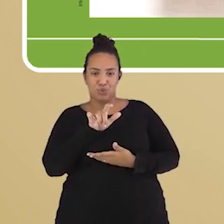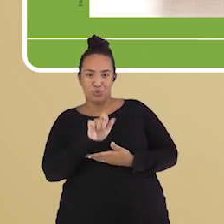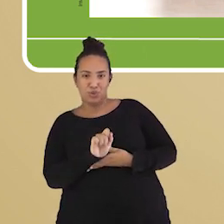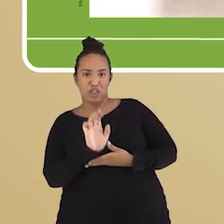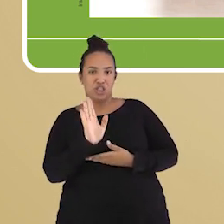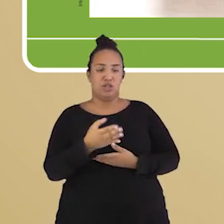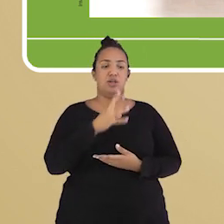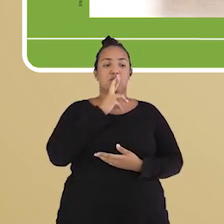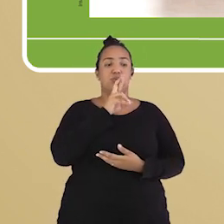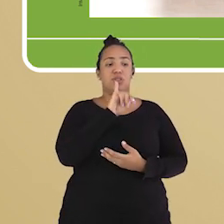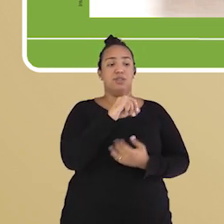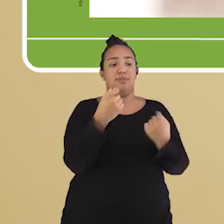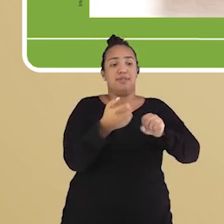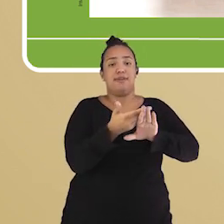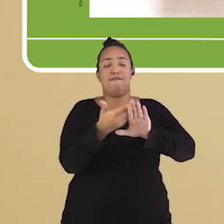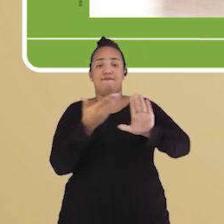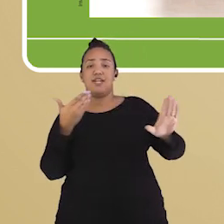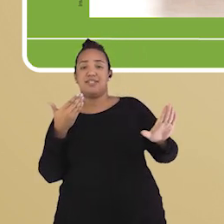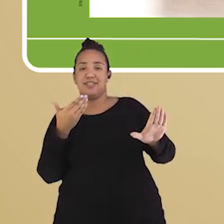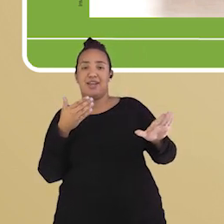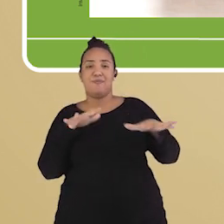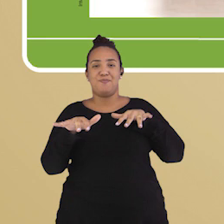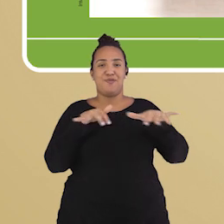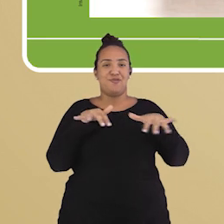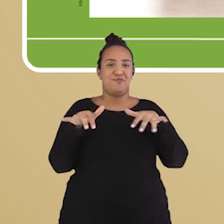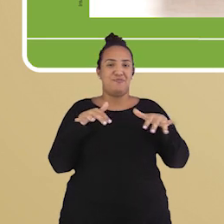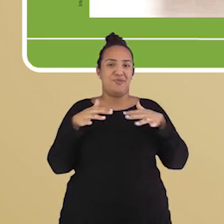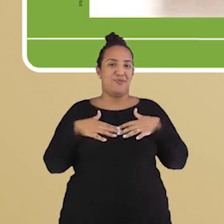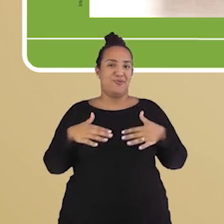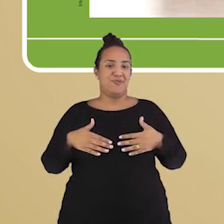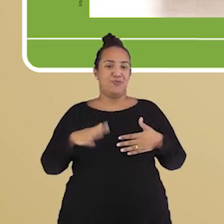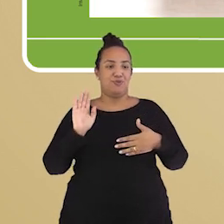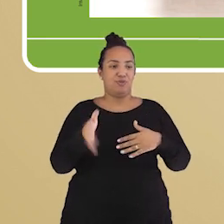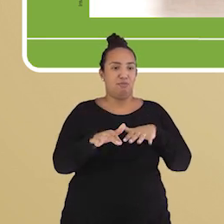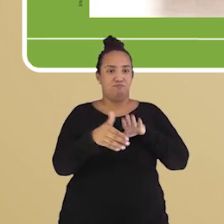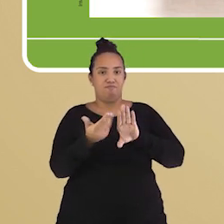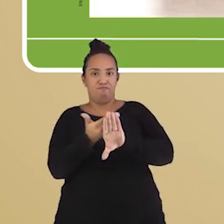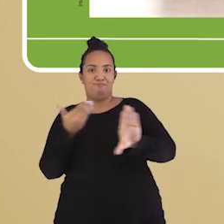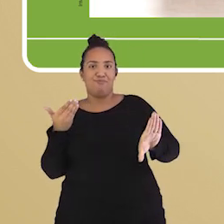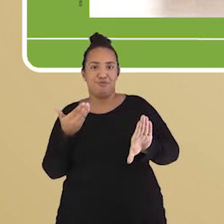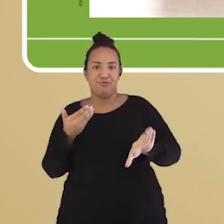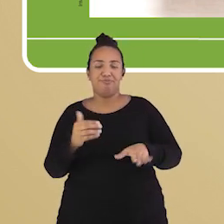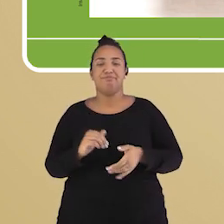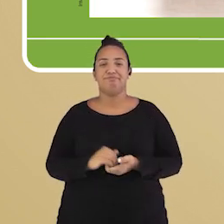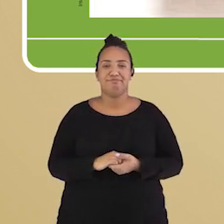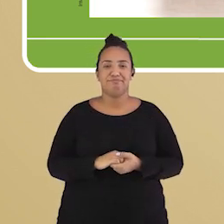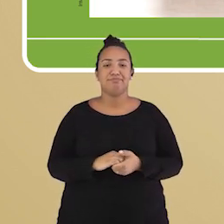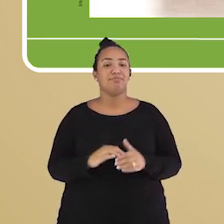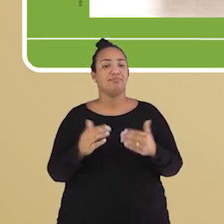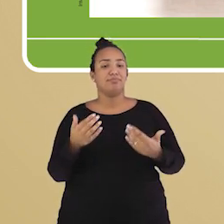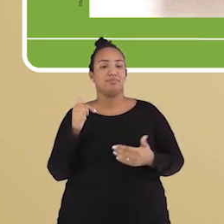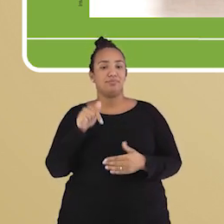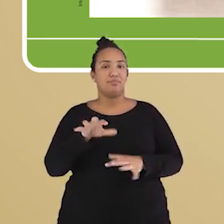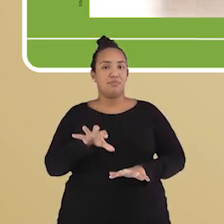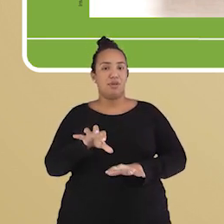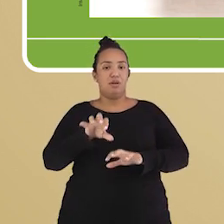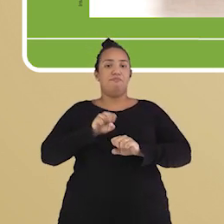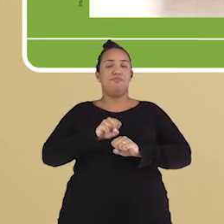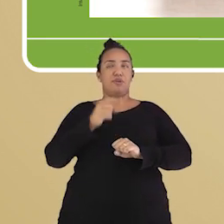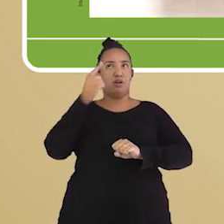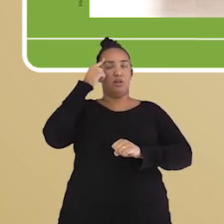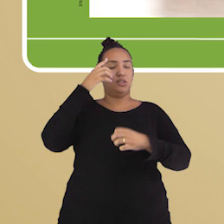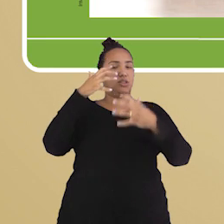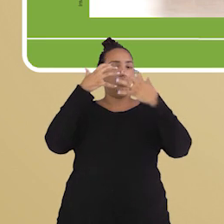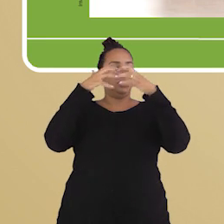se afastar do objeto em um movimento muscular involuntário. Em seguida, esses impulsos são transmitidos